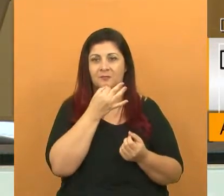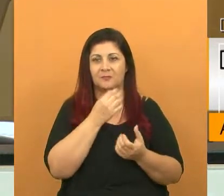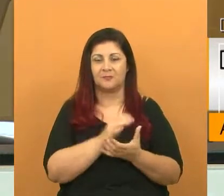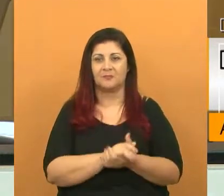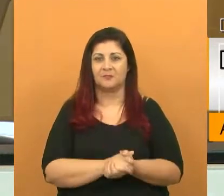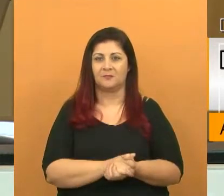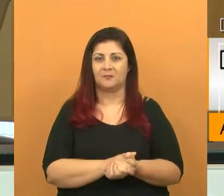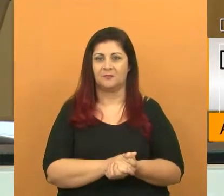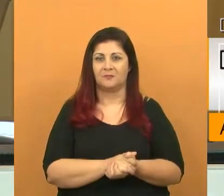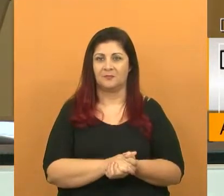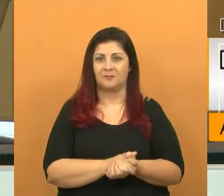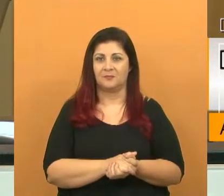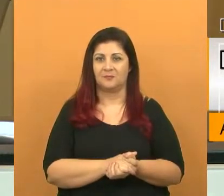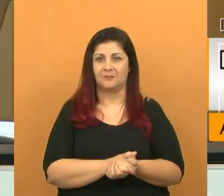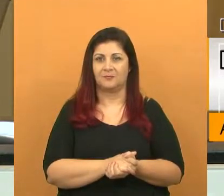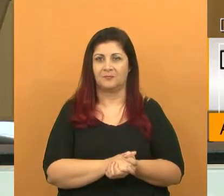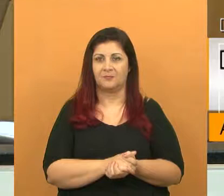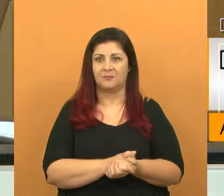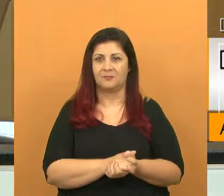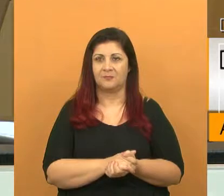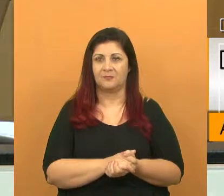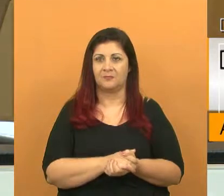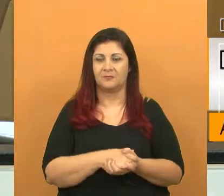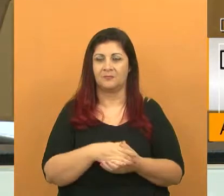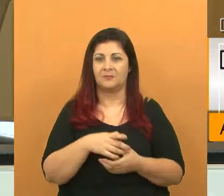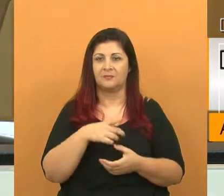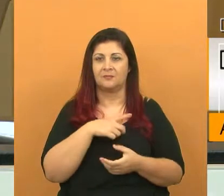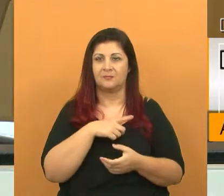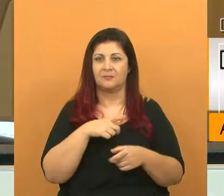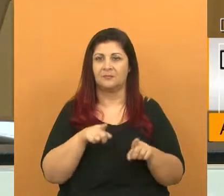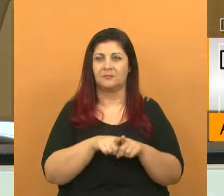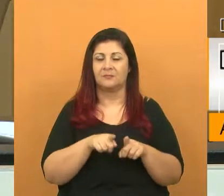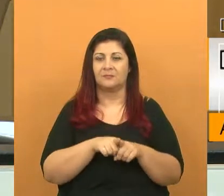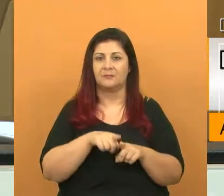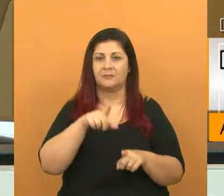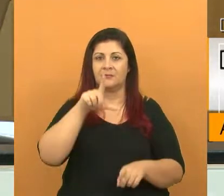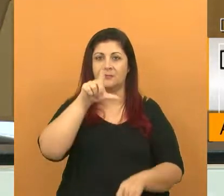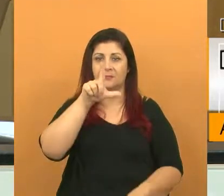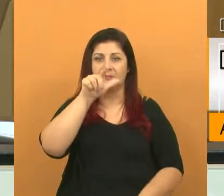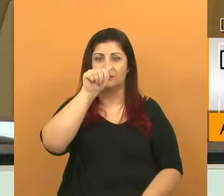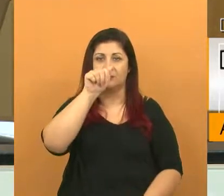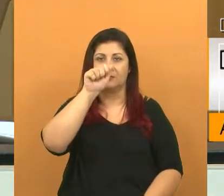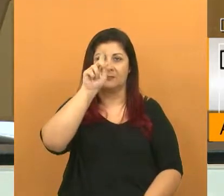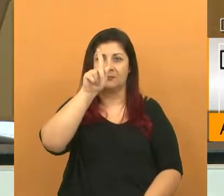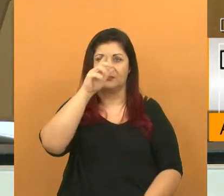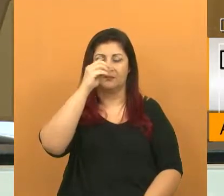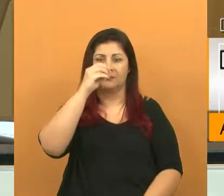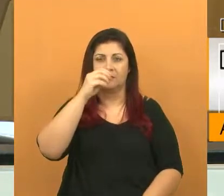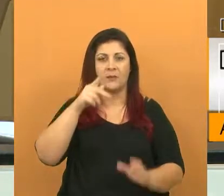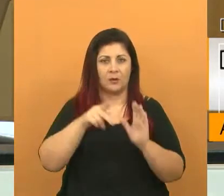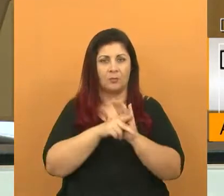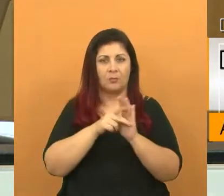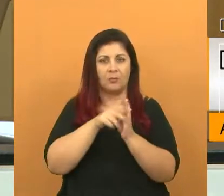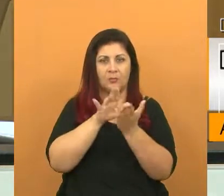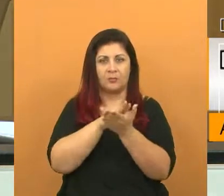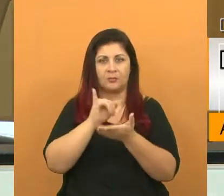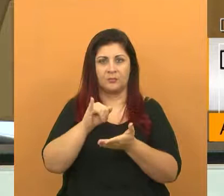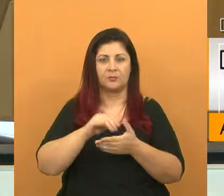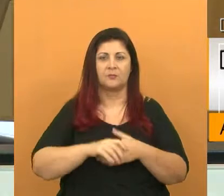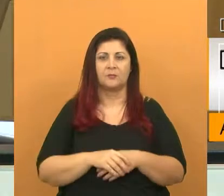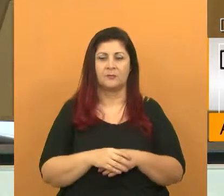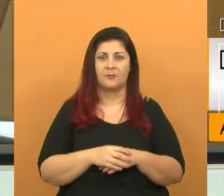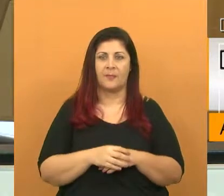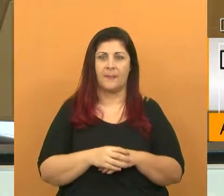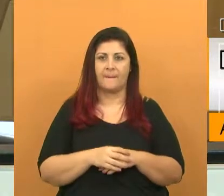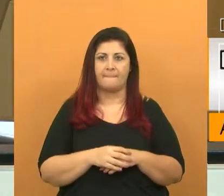vereador a gente colocar a lagoa do parque califórnia a lagoa da estância do porto velho que foram local